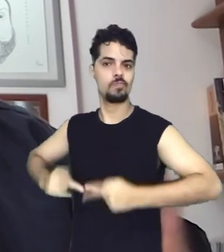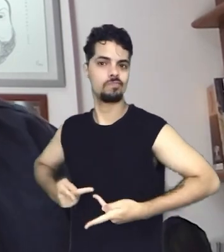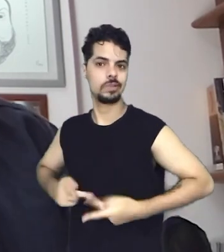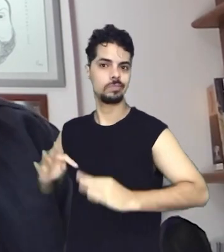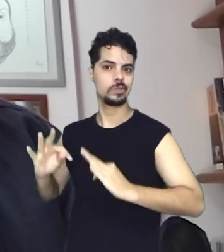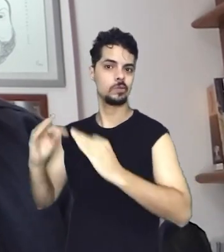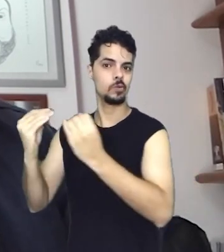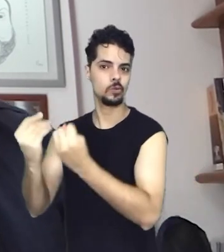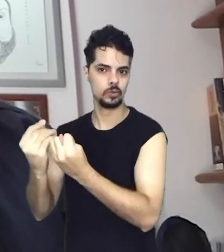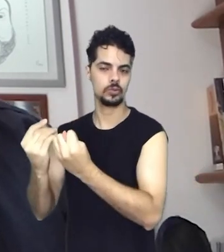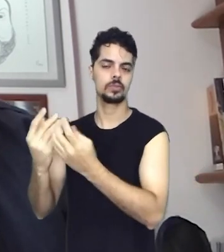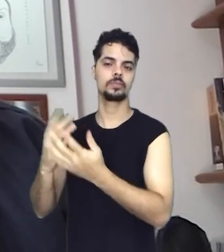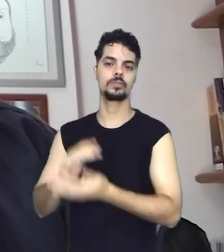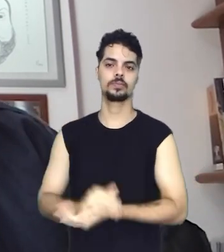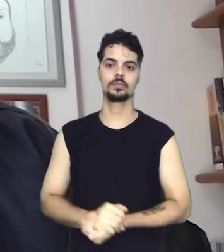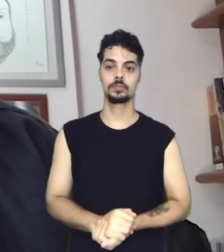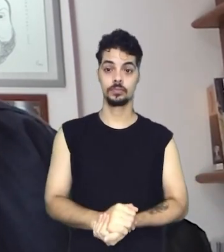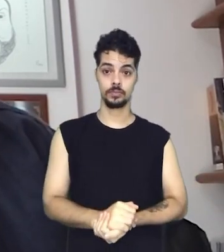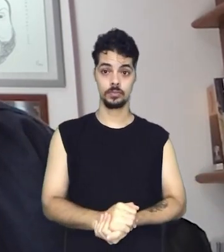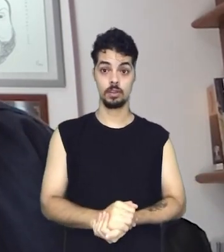quem teria direito